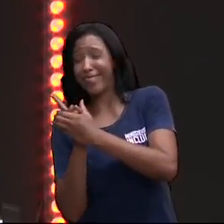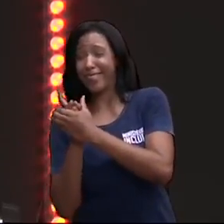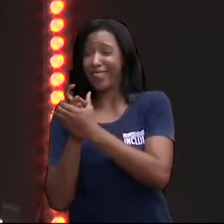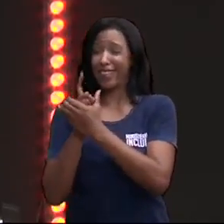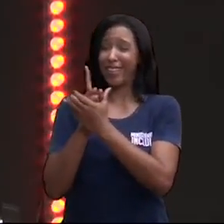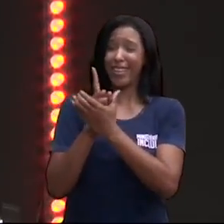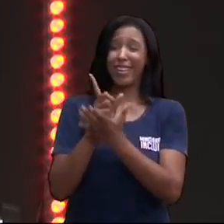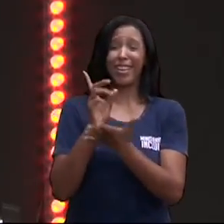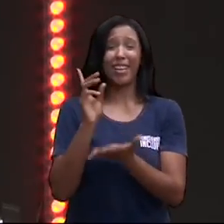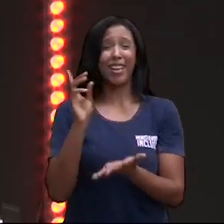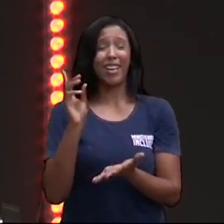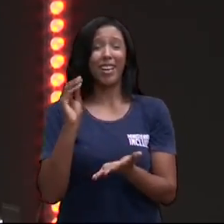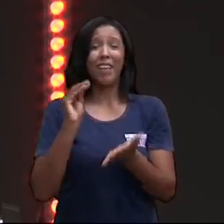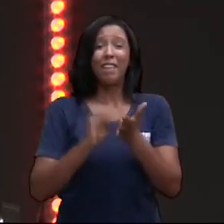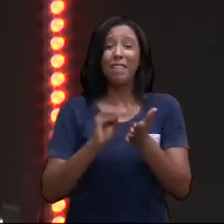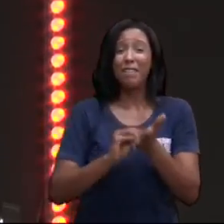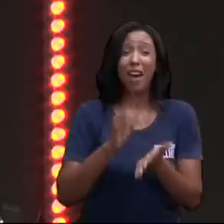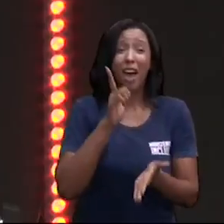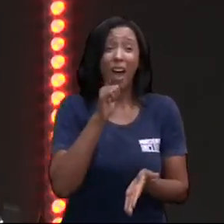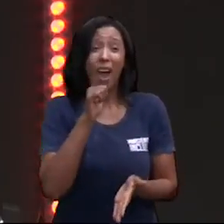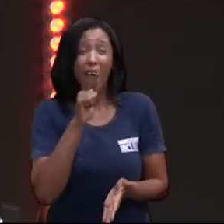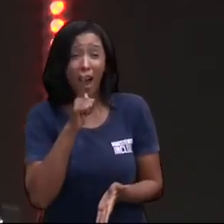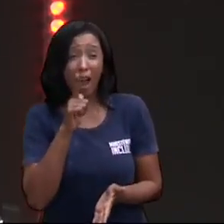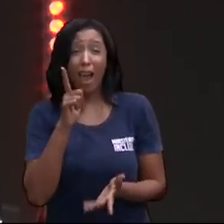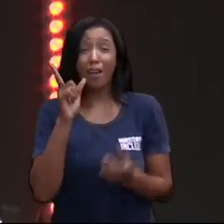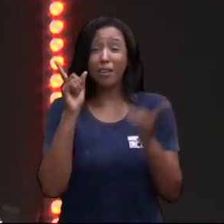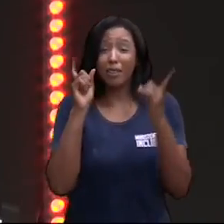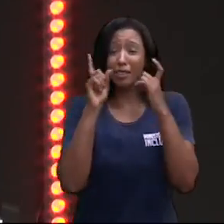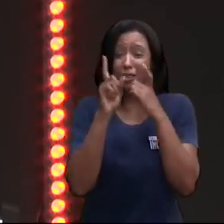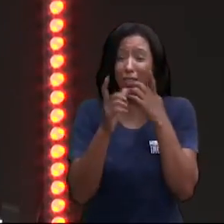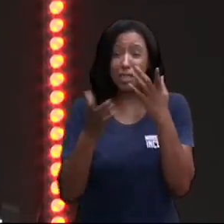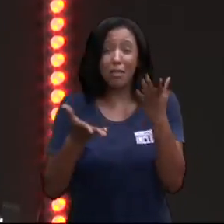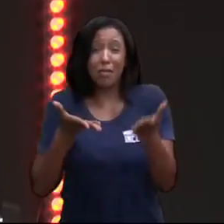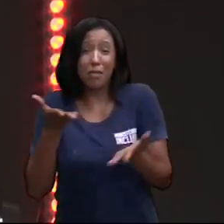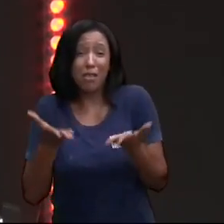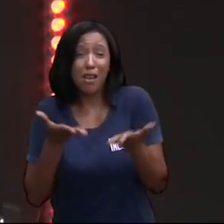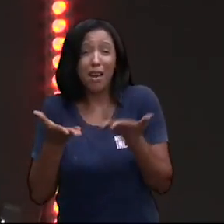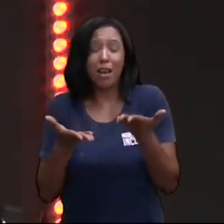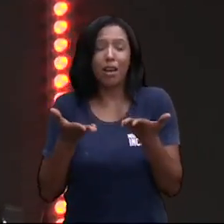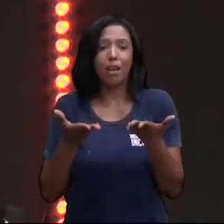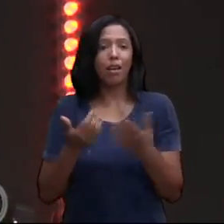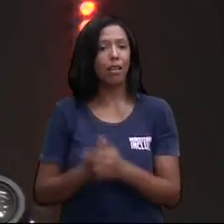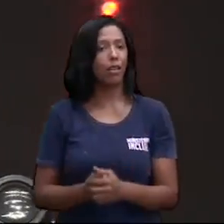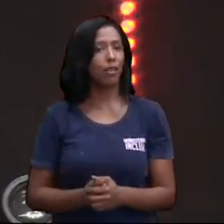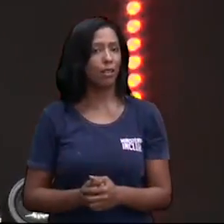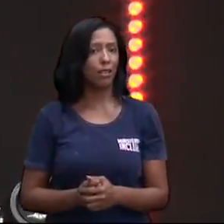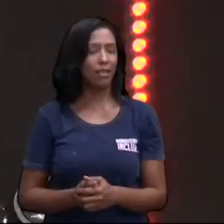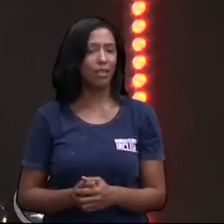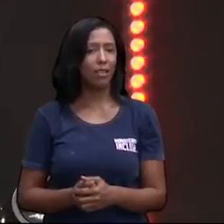amigos falando tipo achando para baixo falando vai para igreja para pastor ladrão fora um monte de você